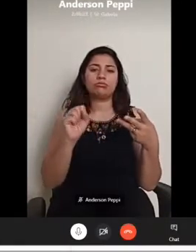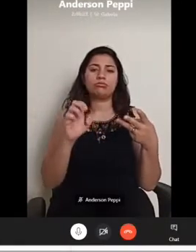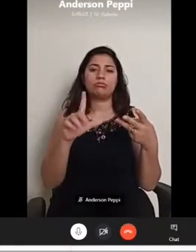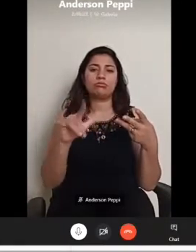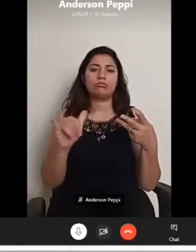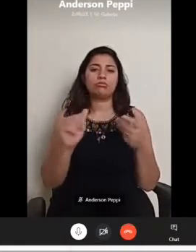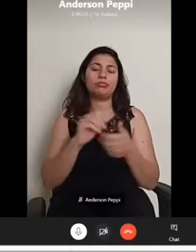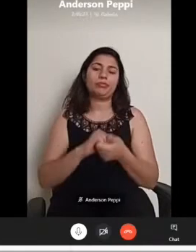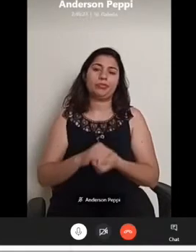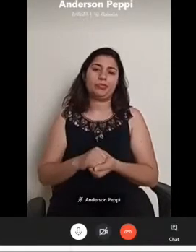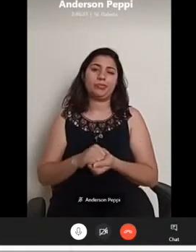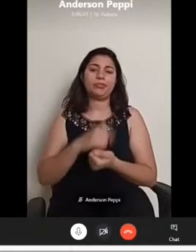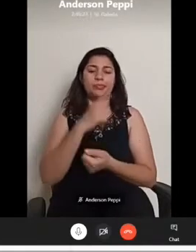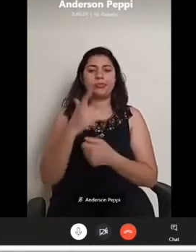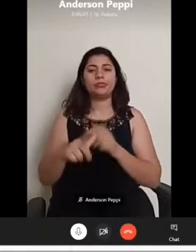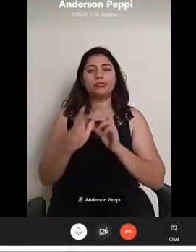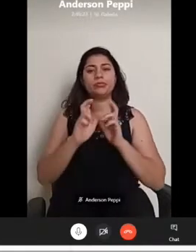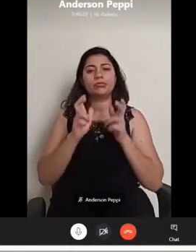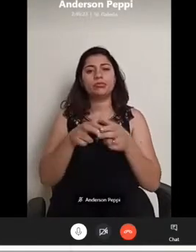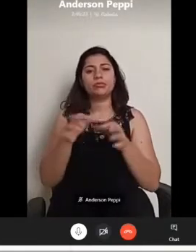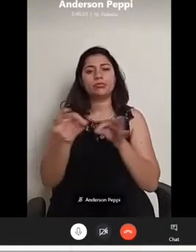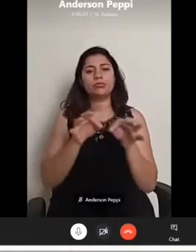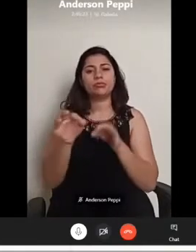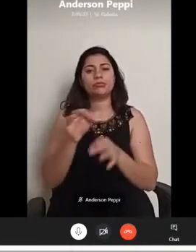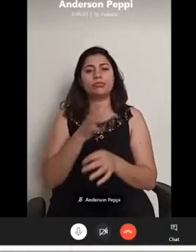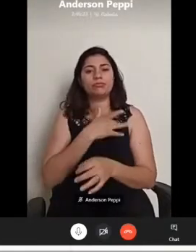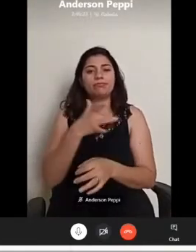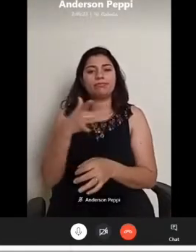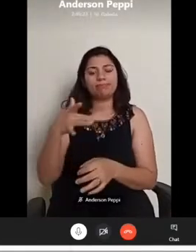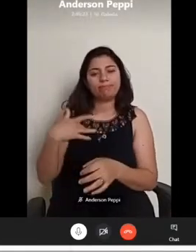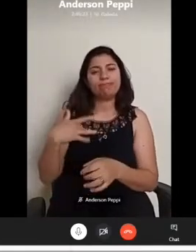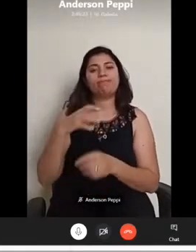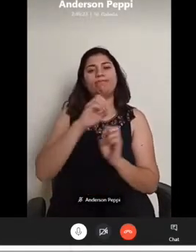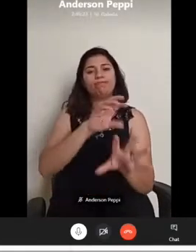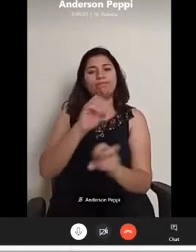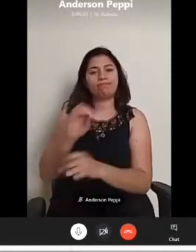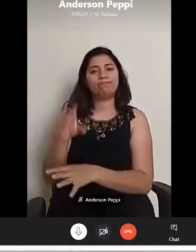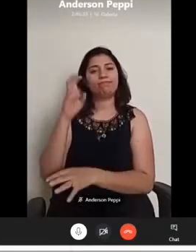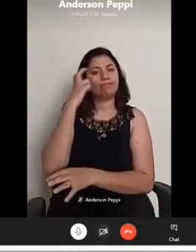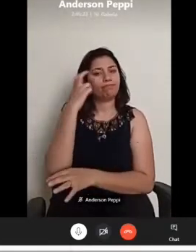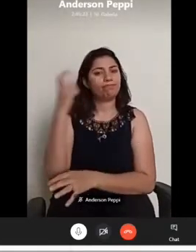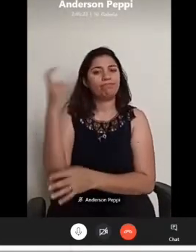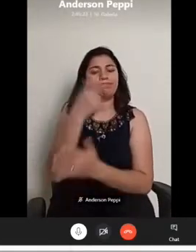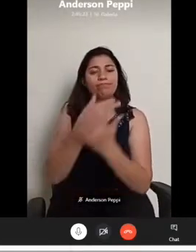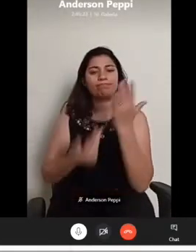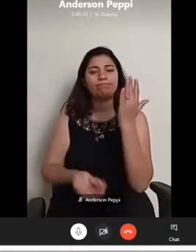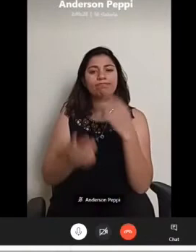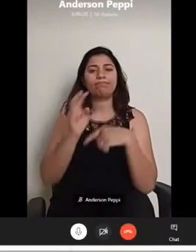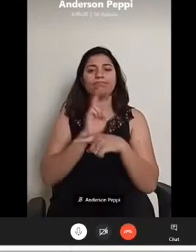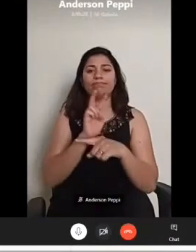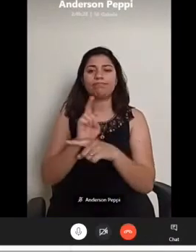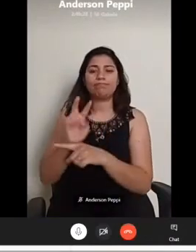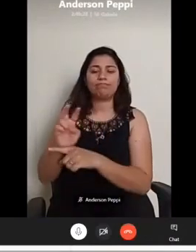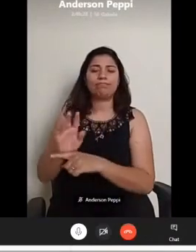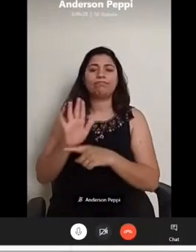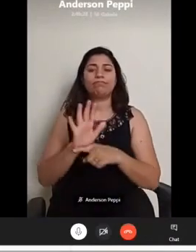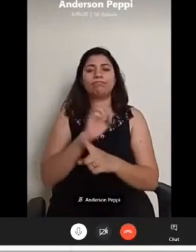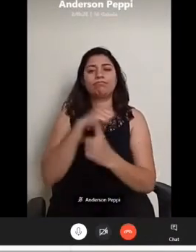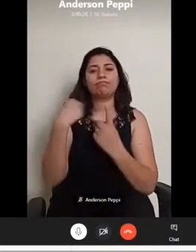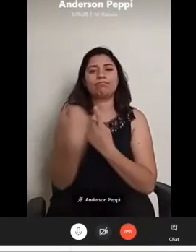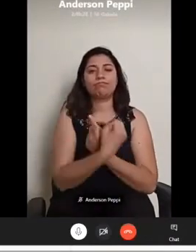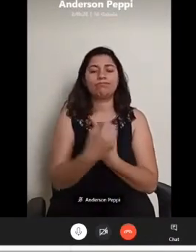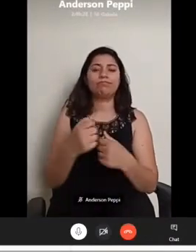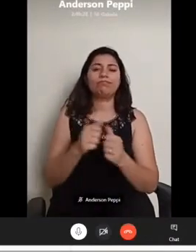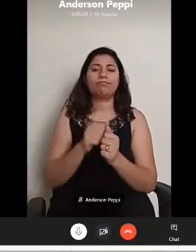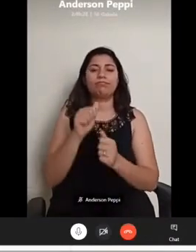Comissão de Saúde, Educação, Cultura, Lazer, Turismo, Meio Ambiente e Assistência Social: Abelardo Vanderlino da Costa